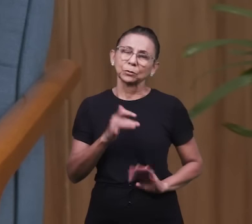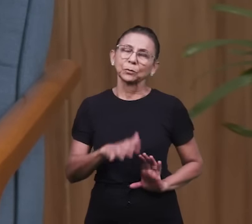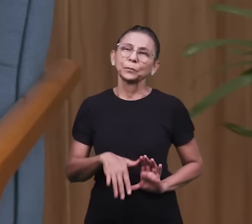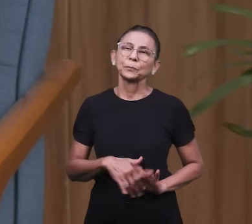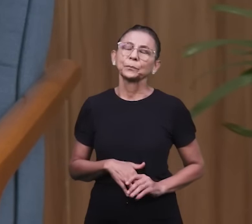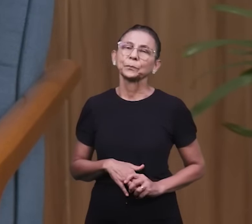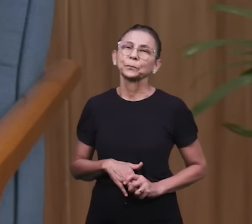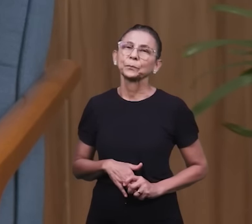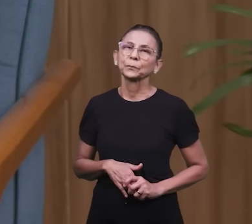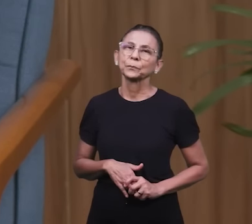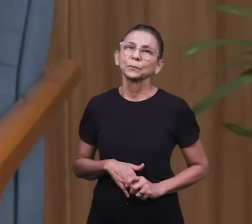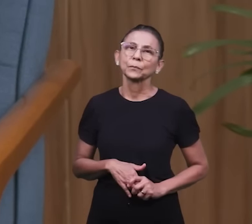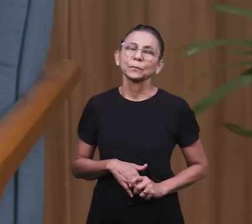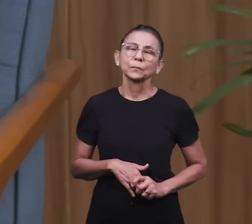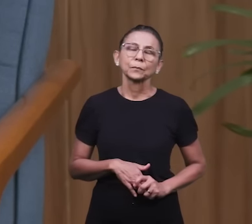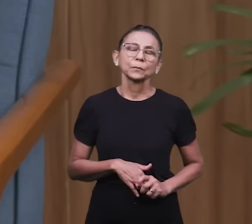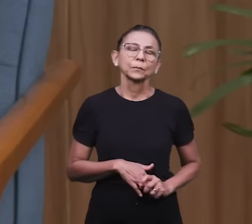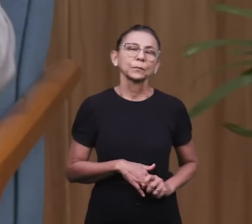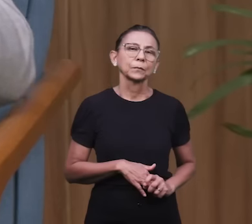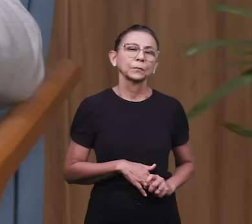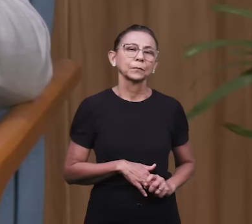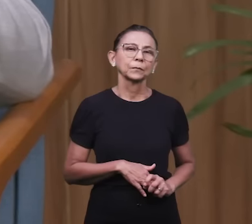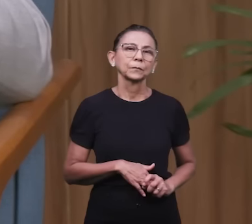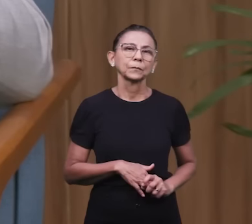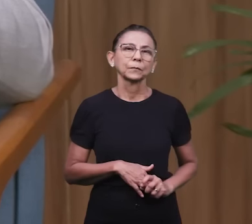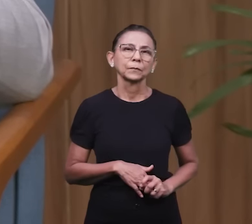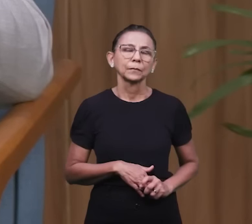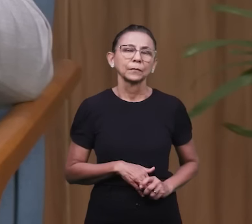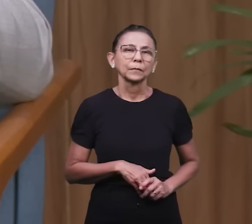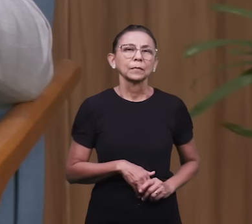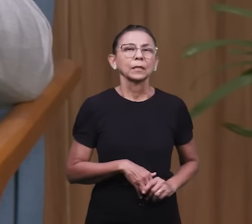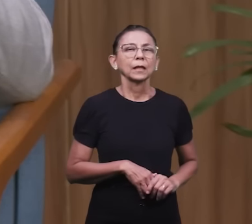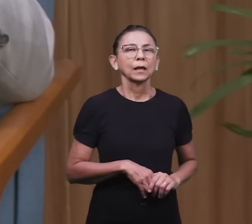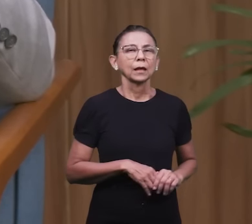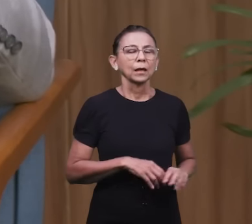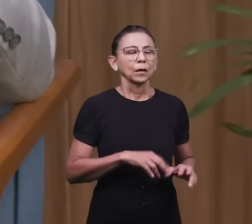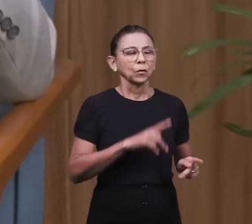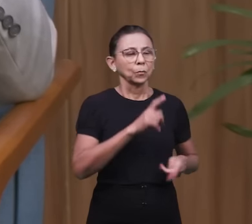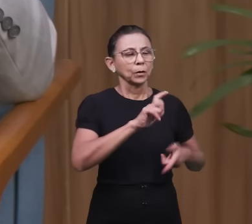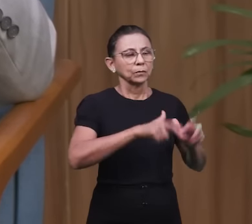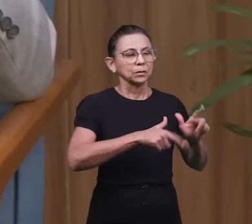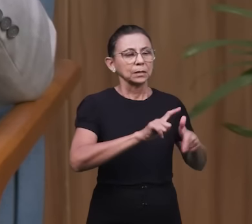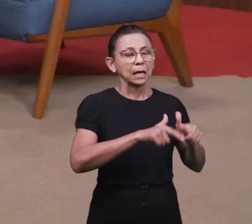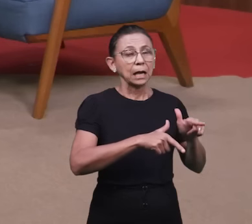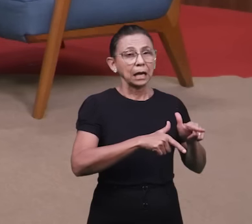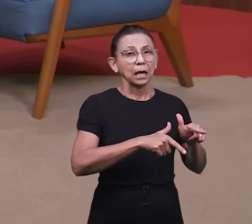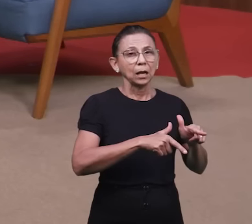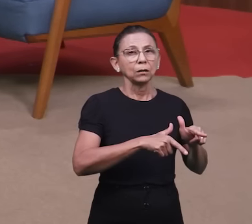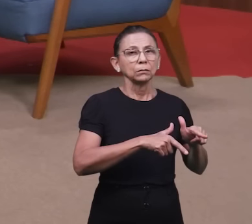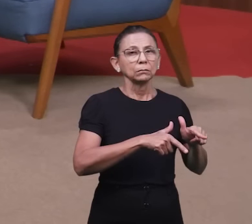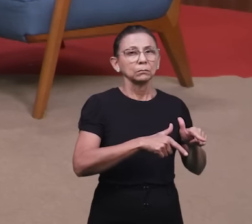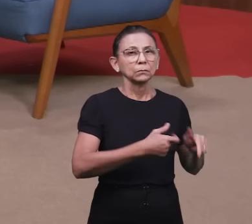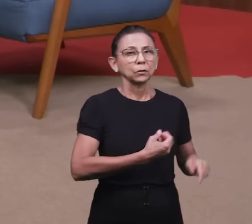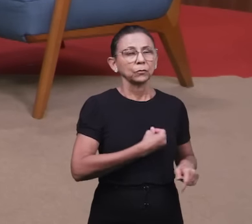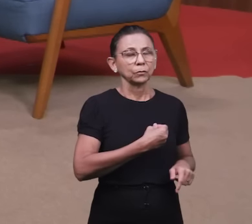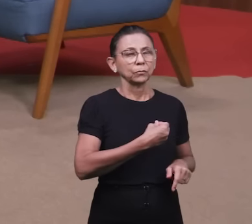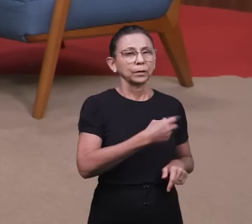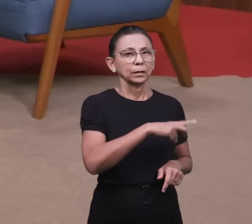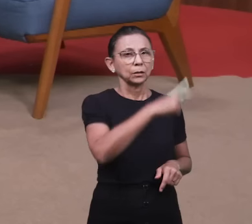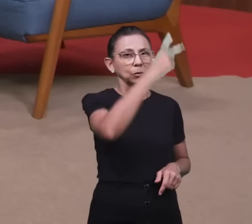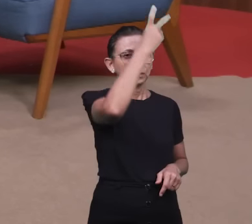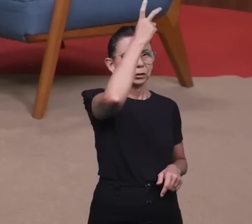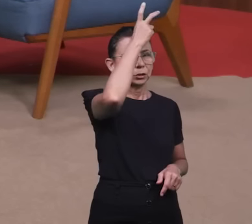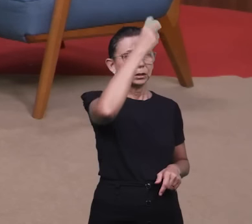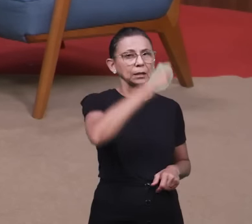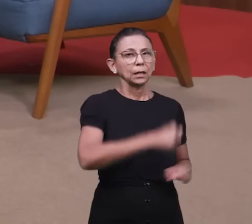eu costumo dizer o seguinte o povo Israel não saiu do Egito com tapinha nas costas você